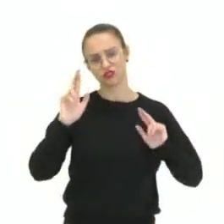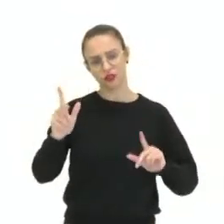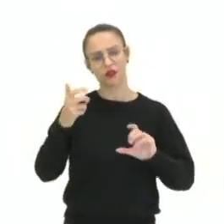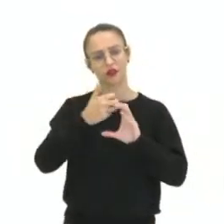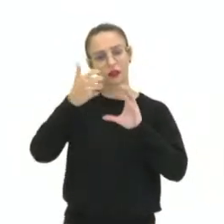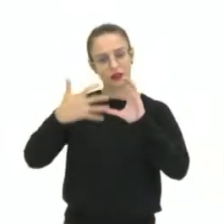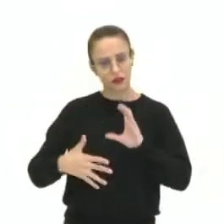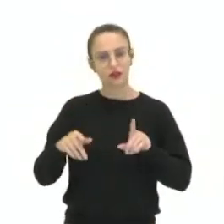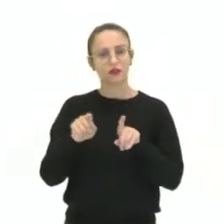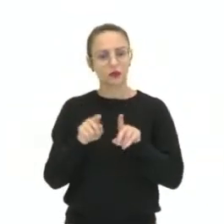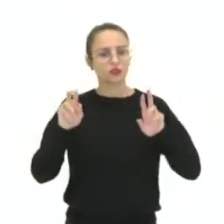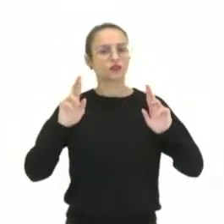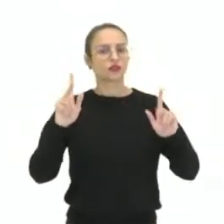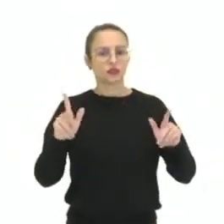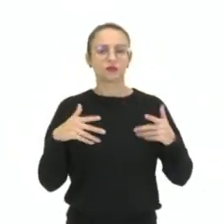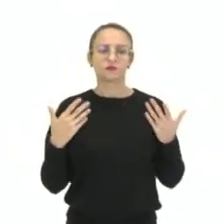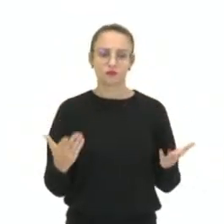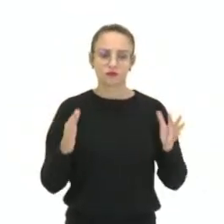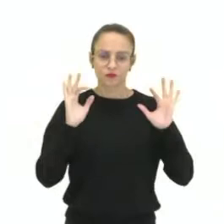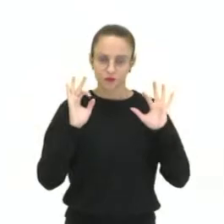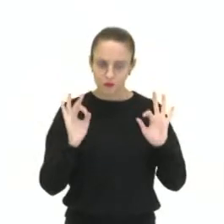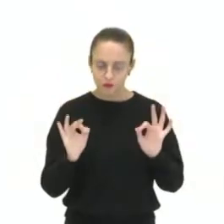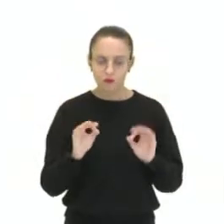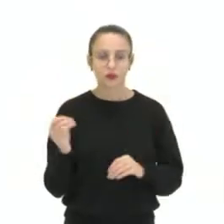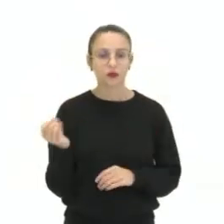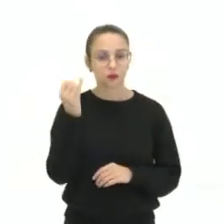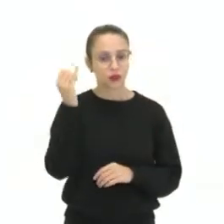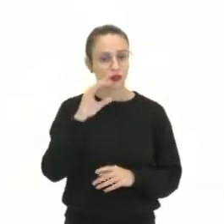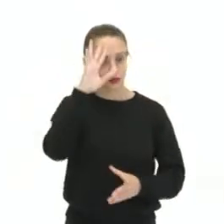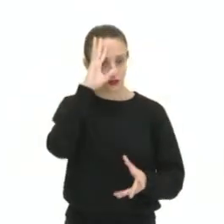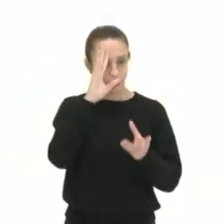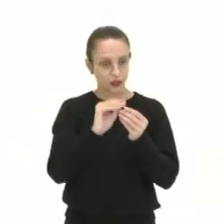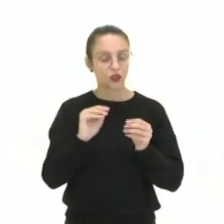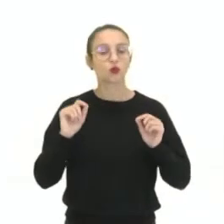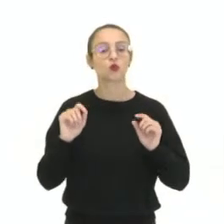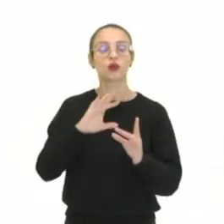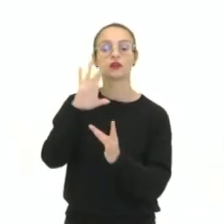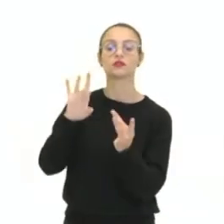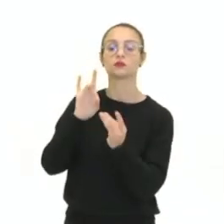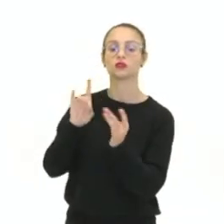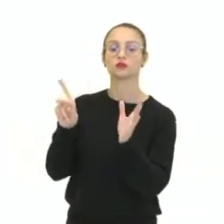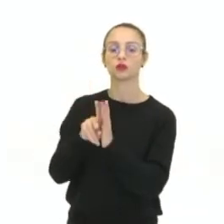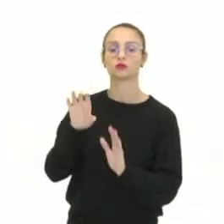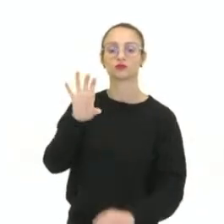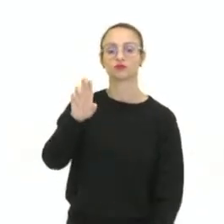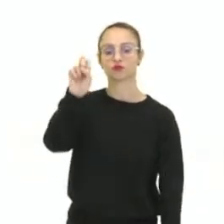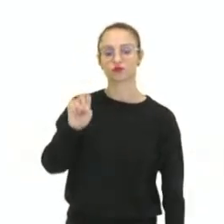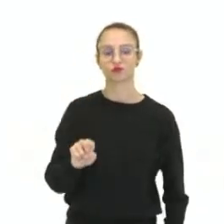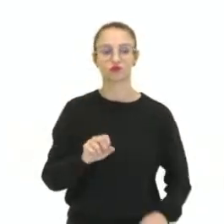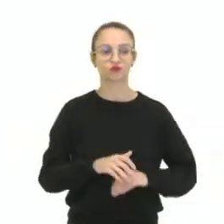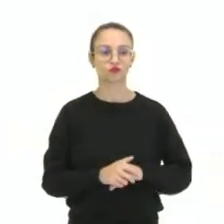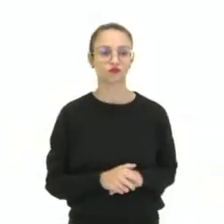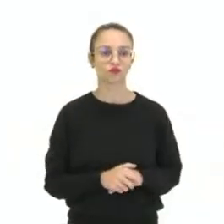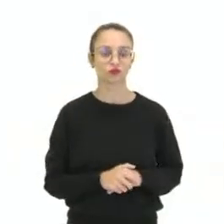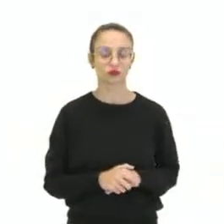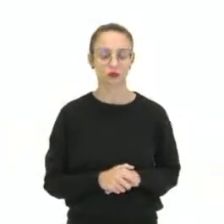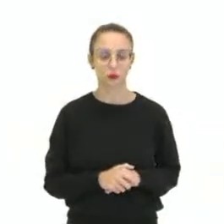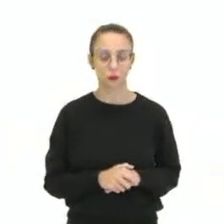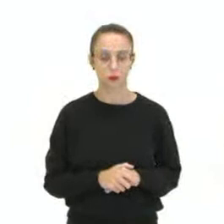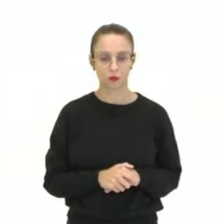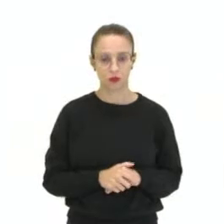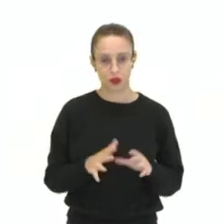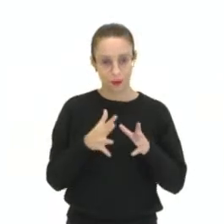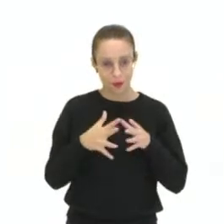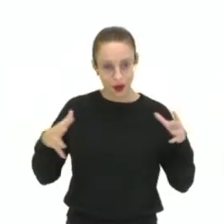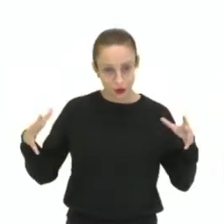serão diferentes também, certo? Mas é importante a gente entender o que é específico ali da região sul. A maior porção do território da